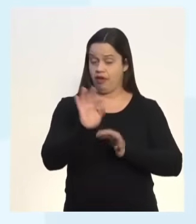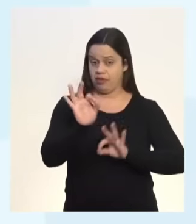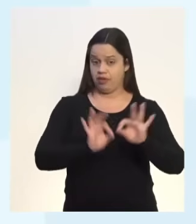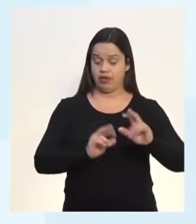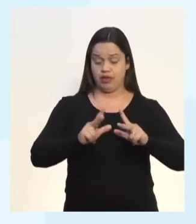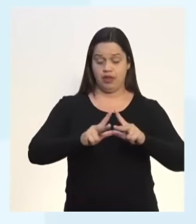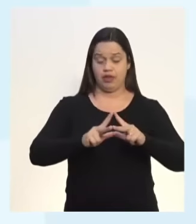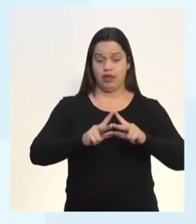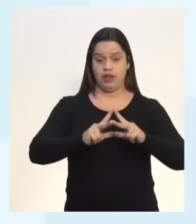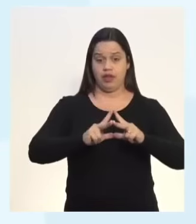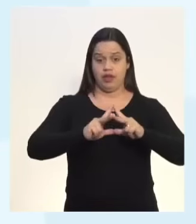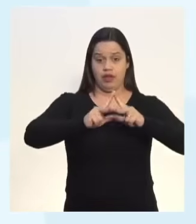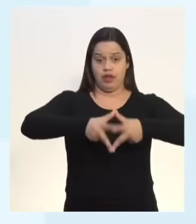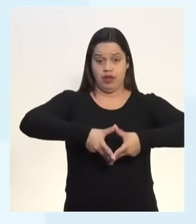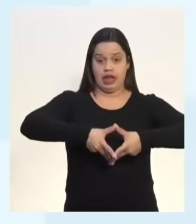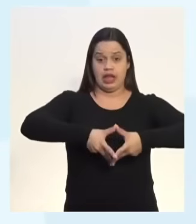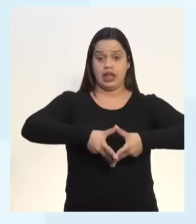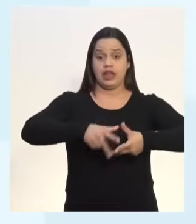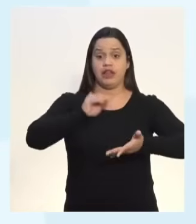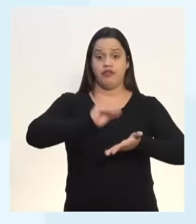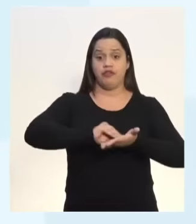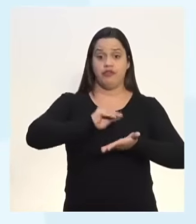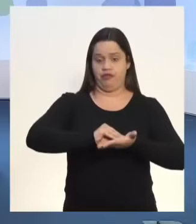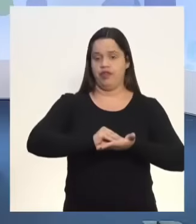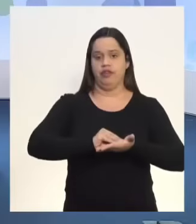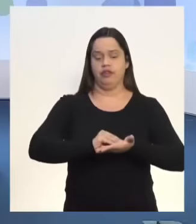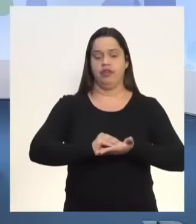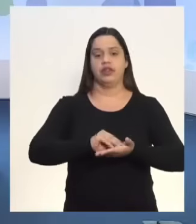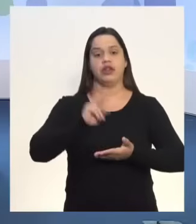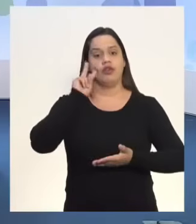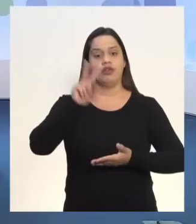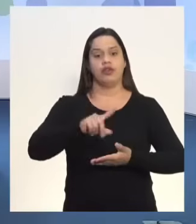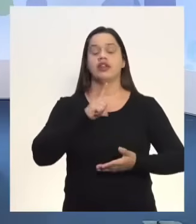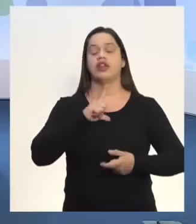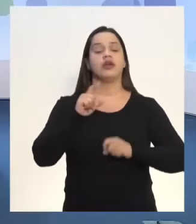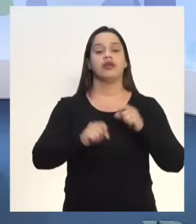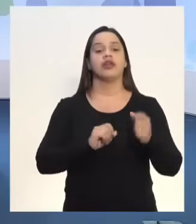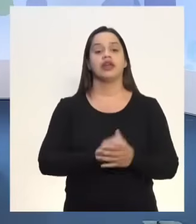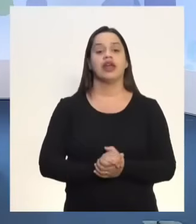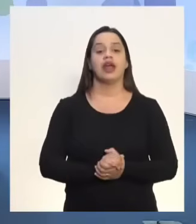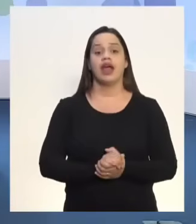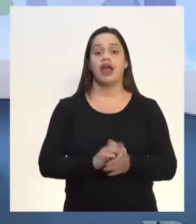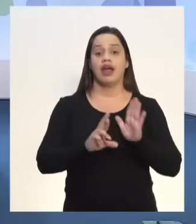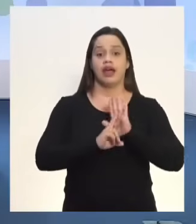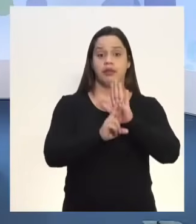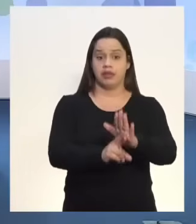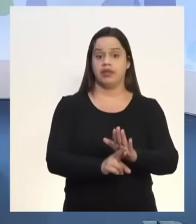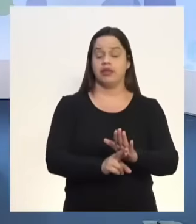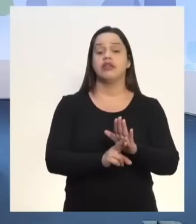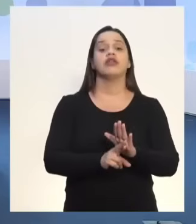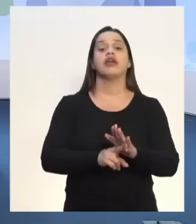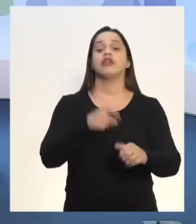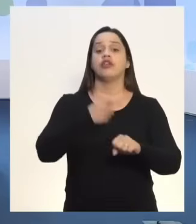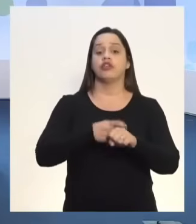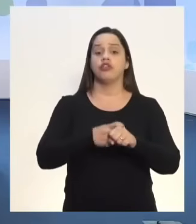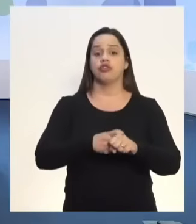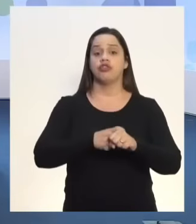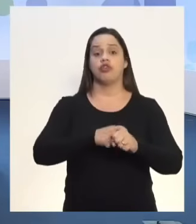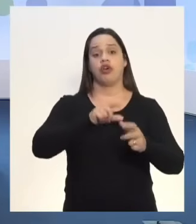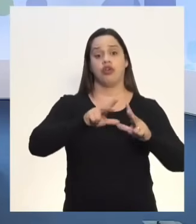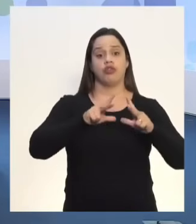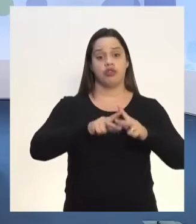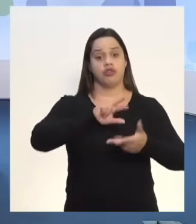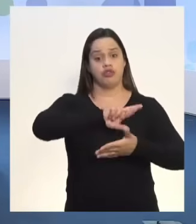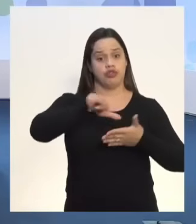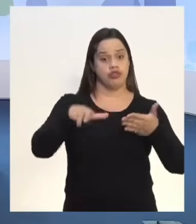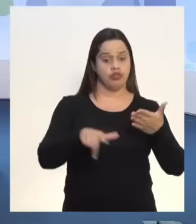no caso aí, essa planificação. Então, o que eu tenho? A planificação é a representação de sólidos geométricos de forma